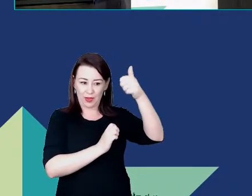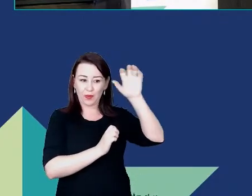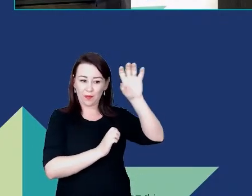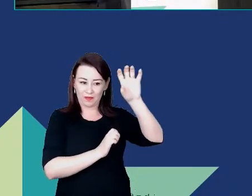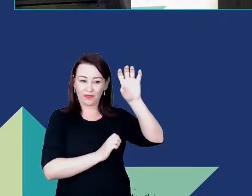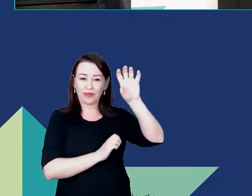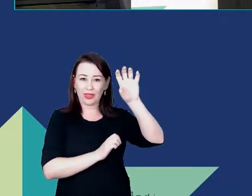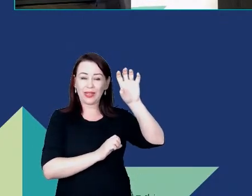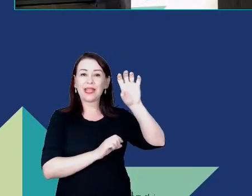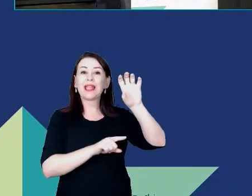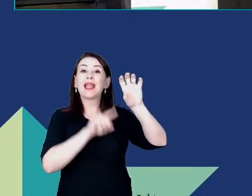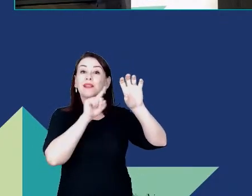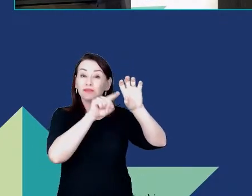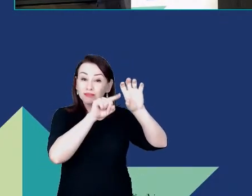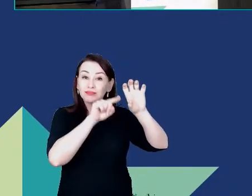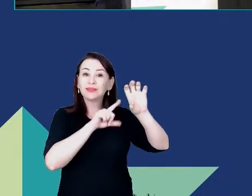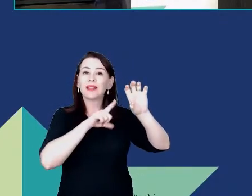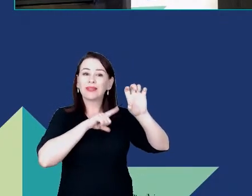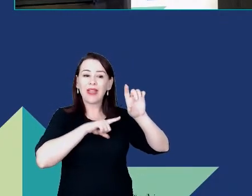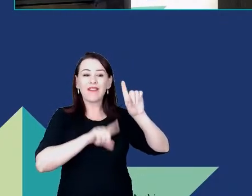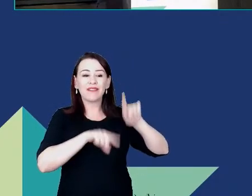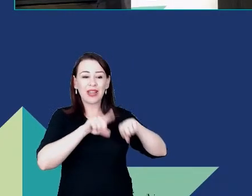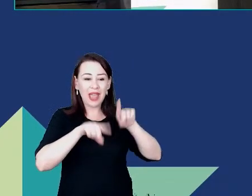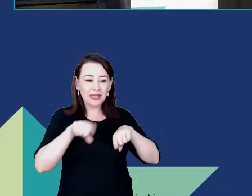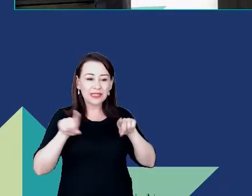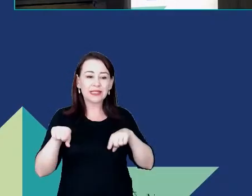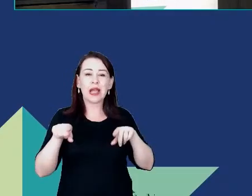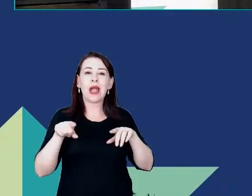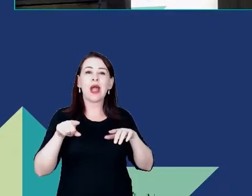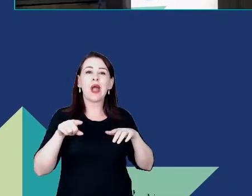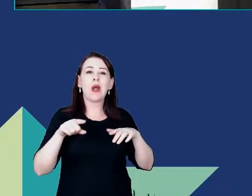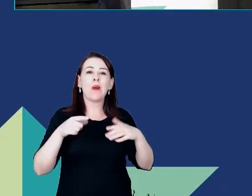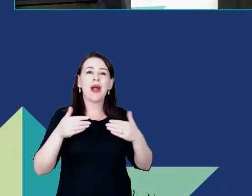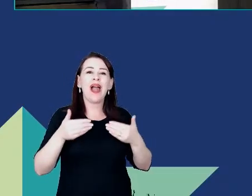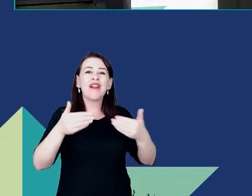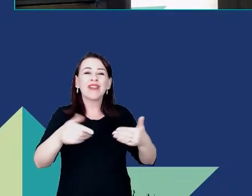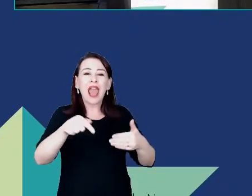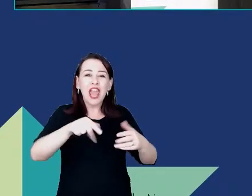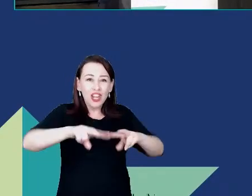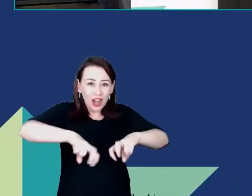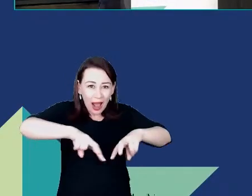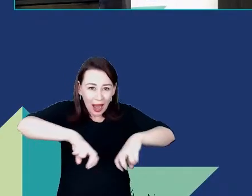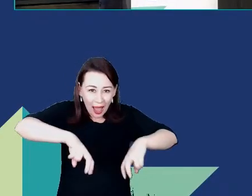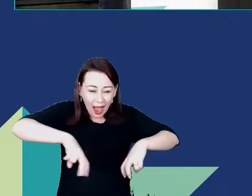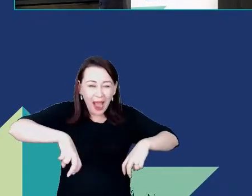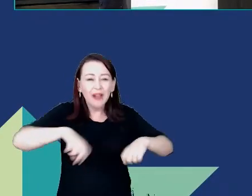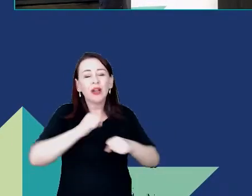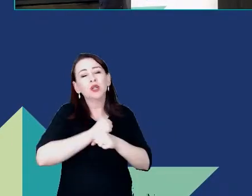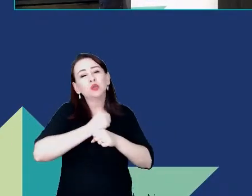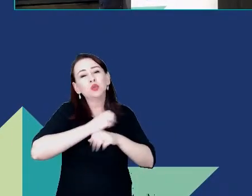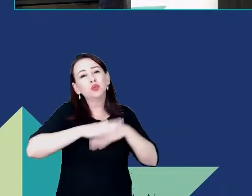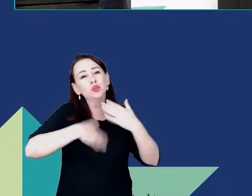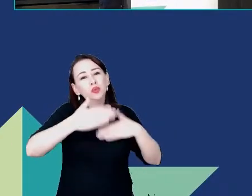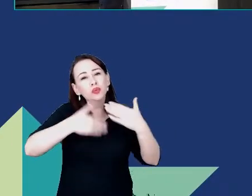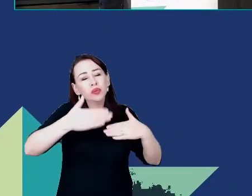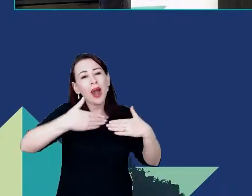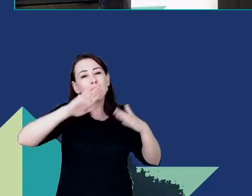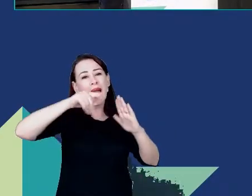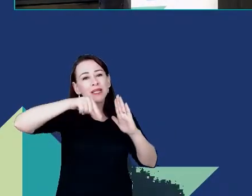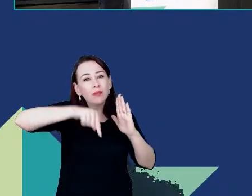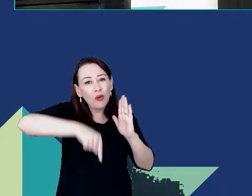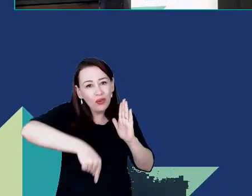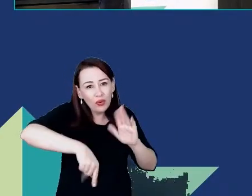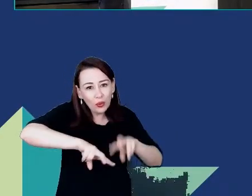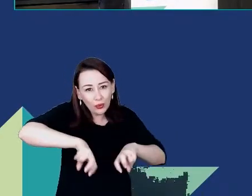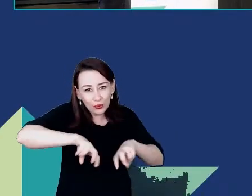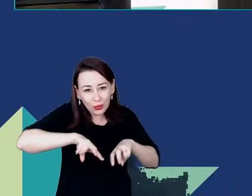sua variabilidade, né, tanto momentânea, de frentes de lavra, quanto também ao longo do tempo, à medida que você vai aprofundar. Né? E